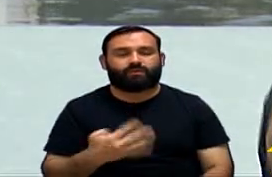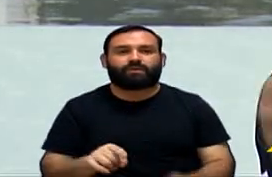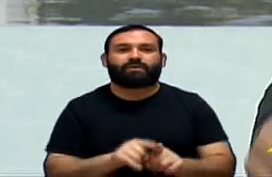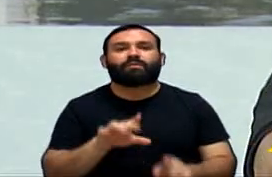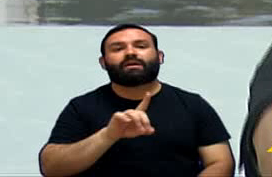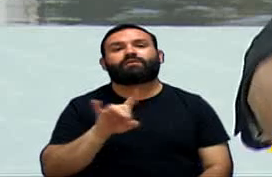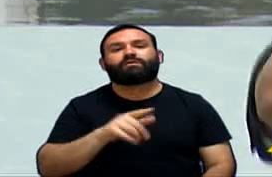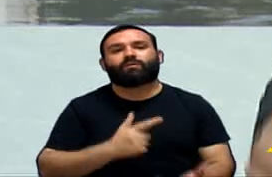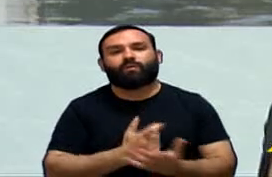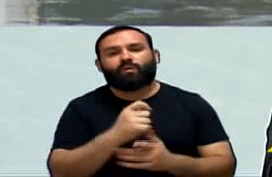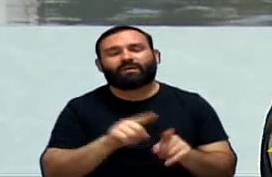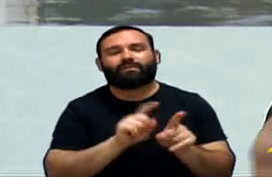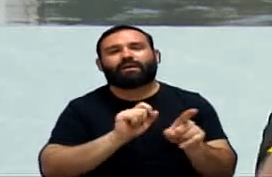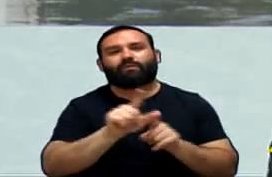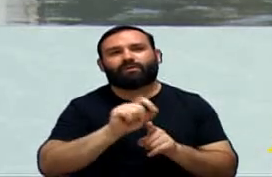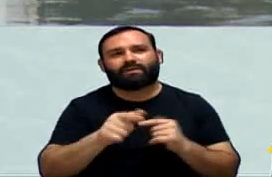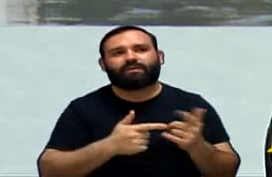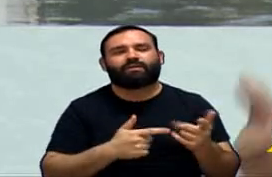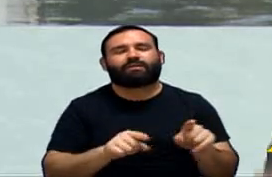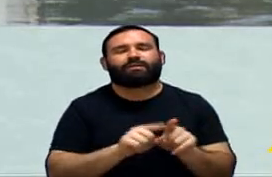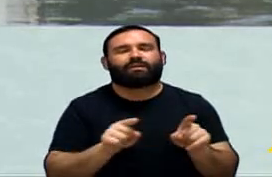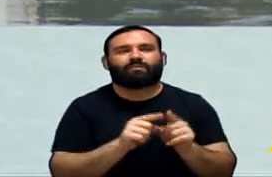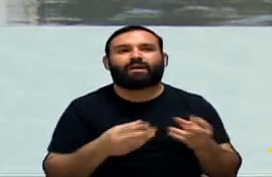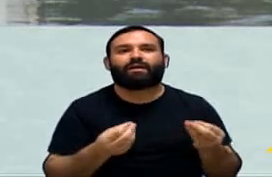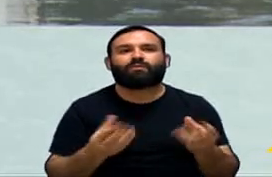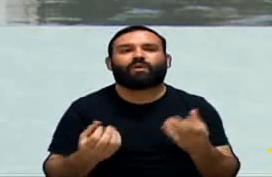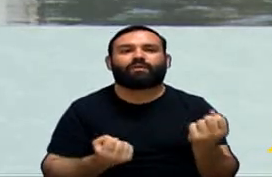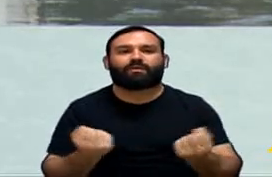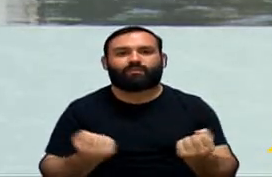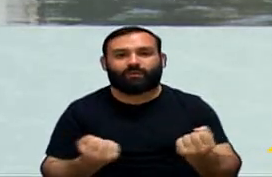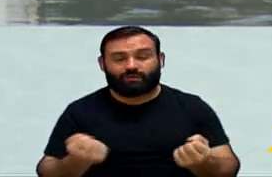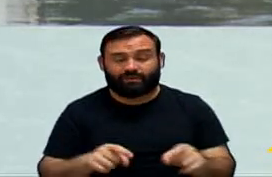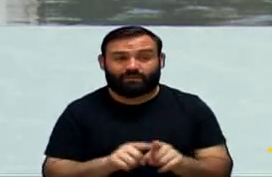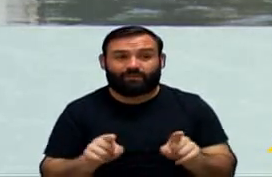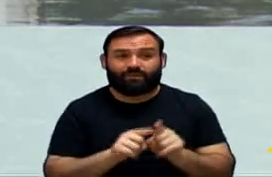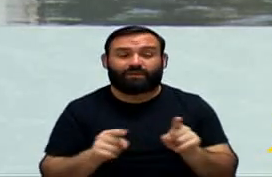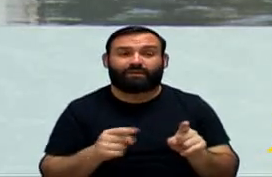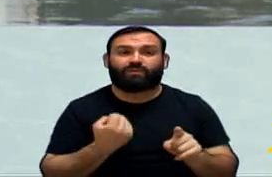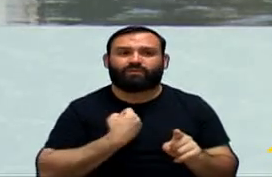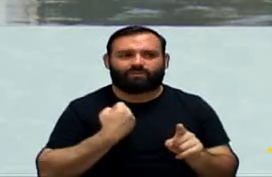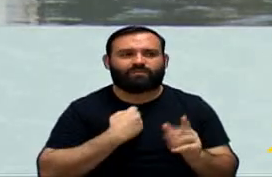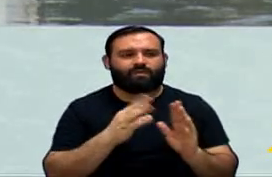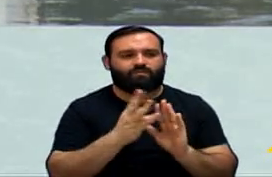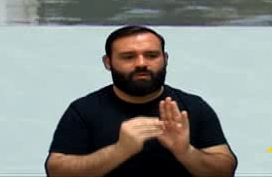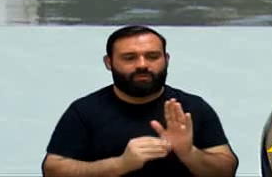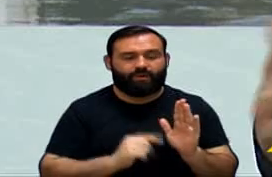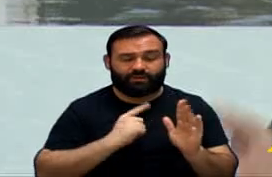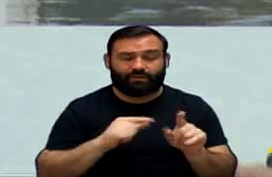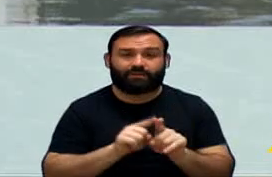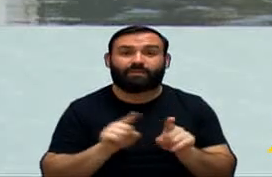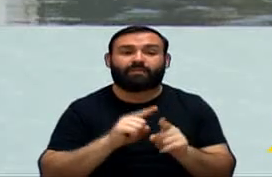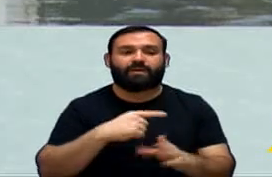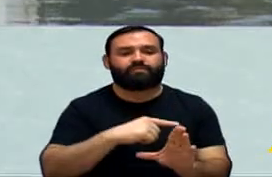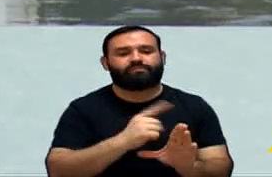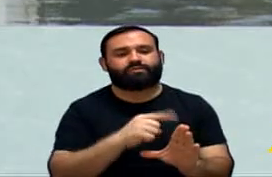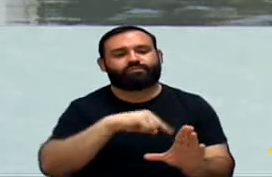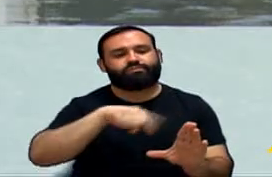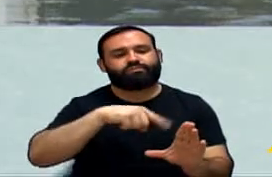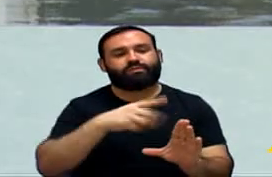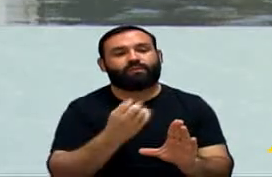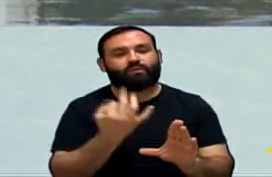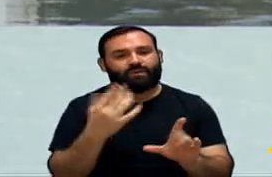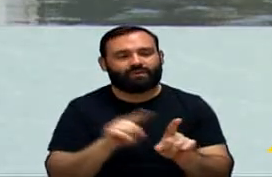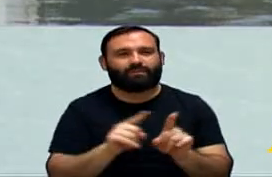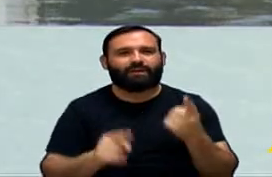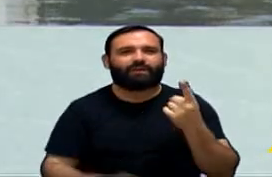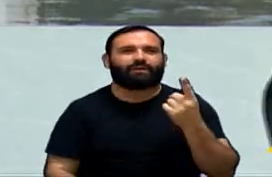a data da compra locação aquisição doação das ambulâncias cujos prefixos estão aqui anotados a quilometragem delas e por aí vai